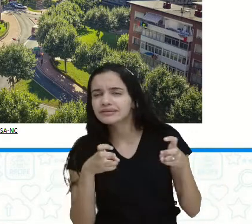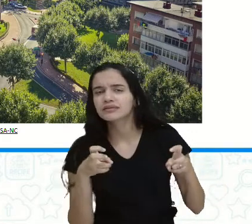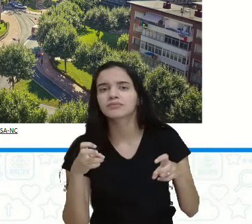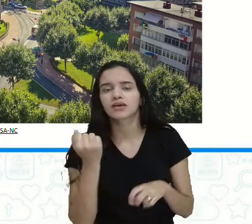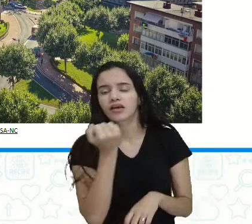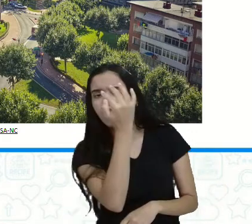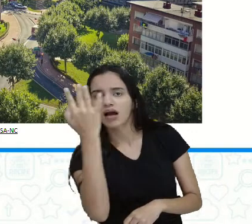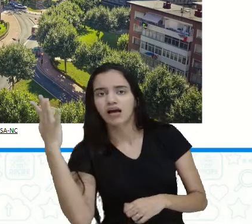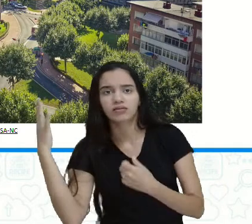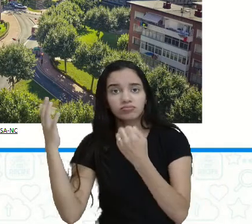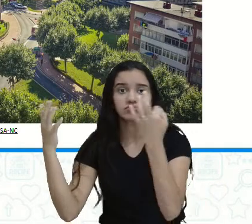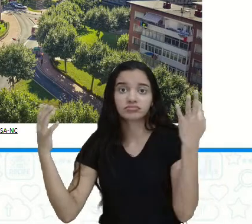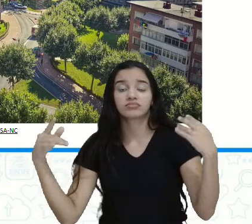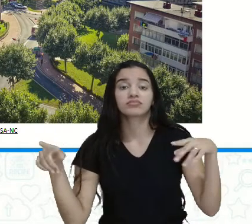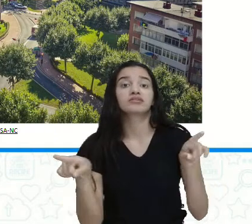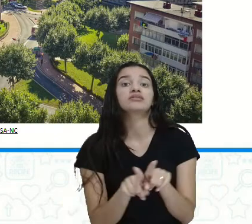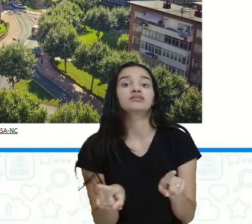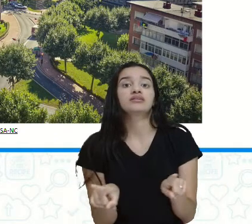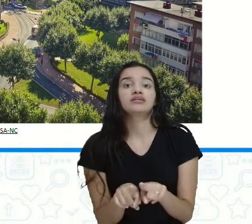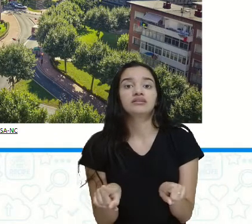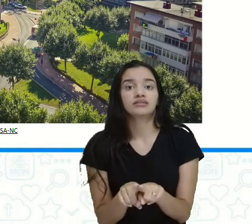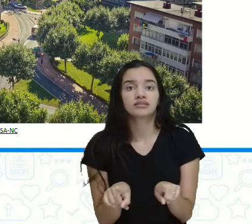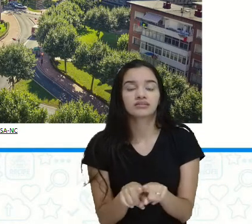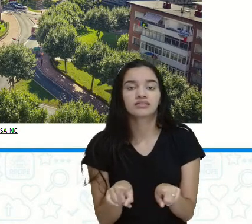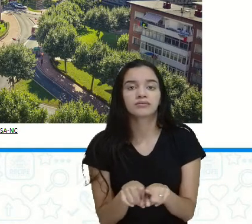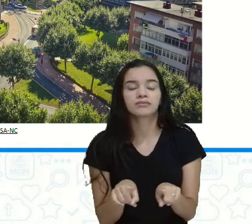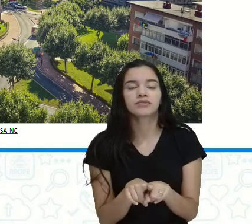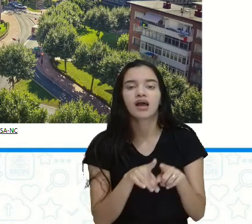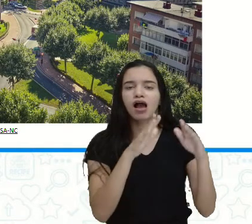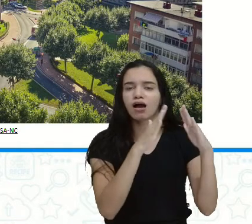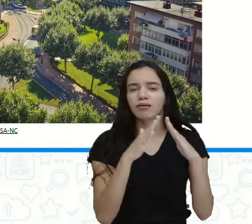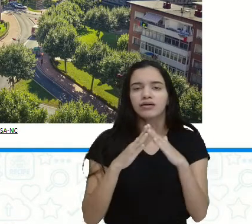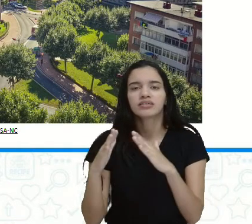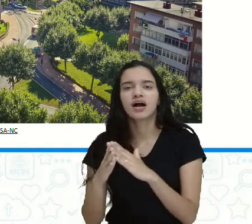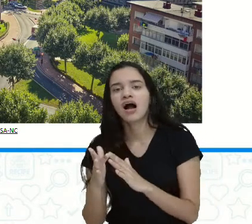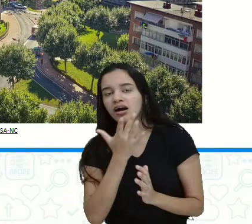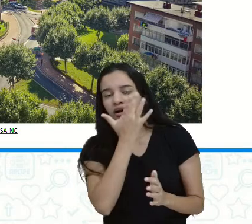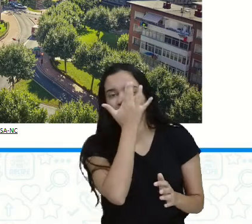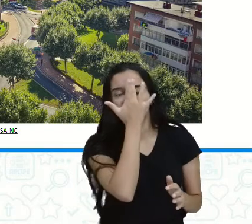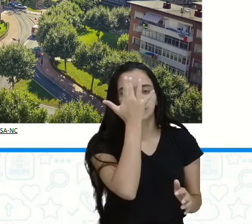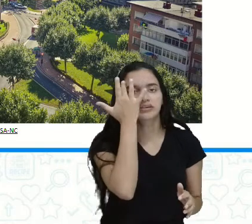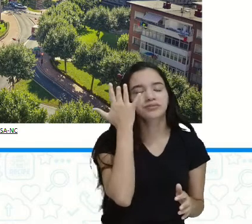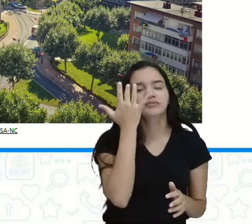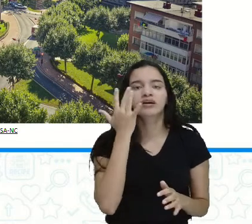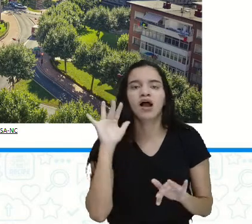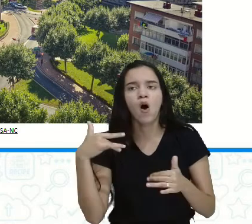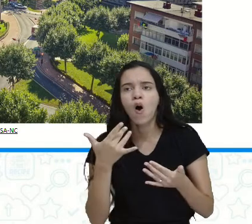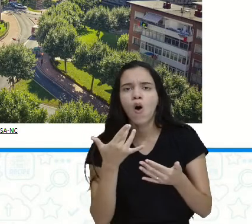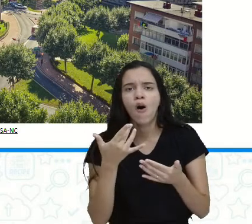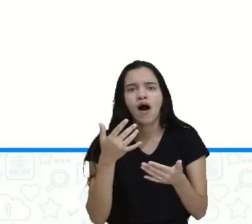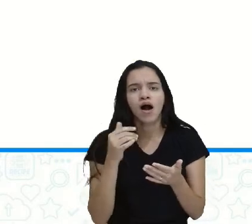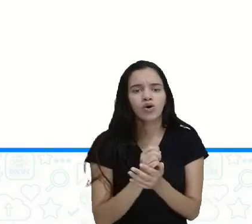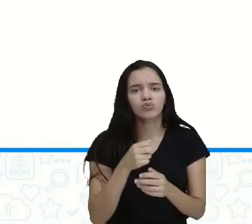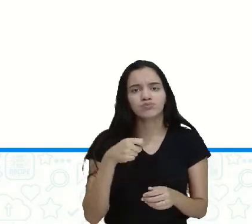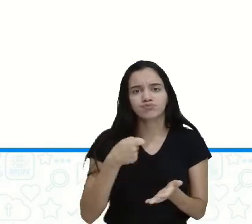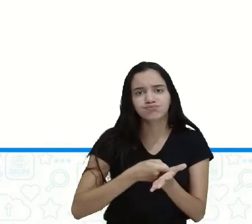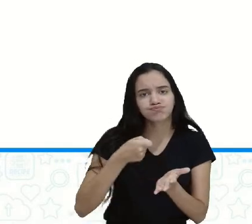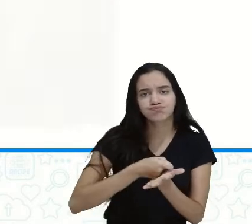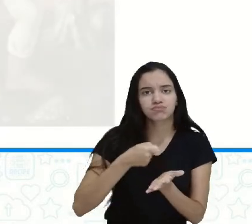áreas verdes e as moradias também das pessoas, né? Não tem somente aquele concreto, aquela coisa